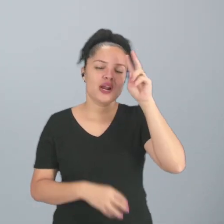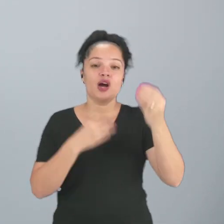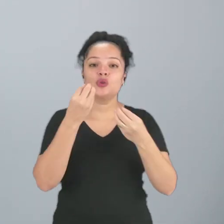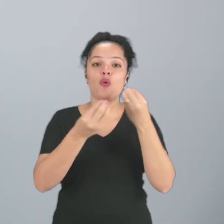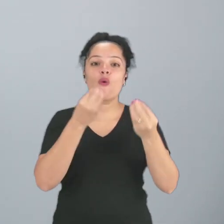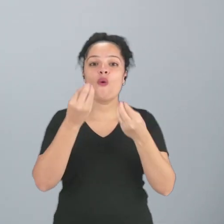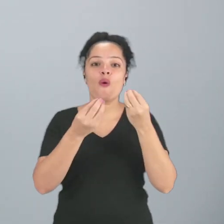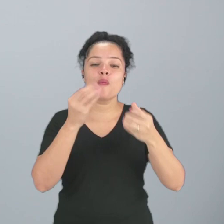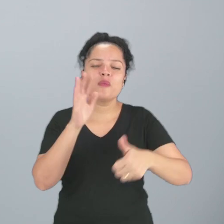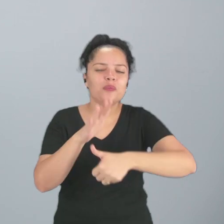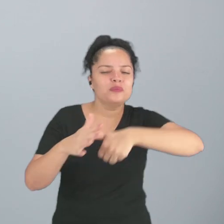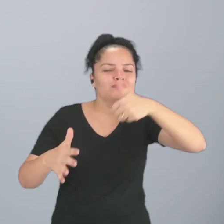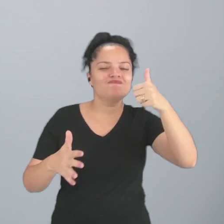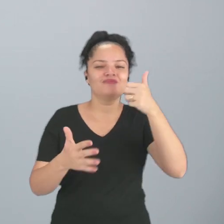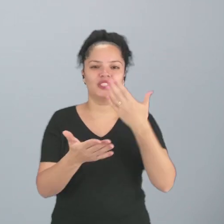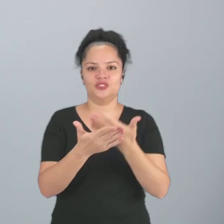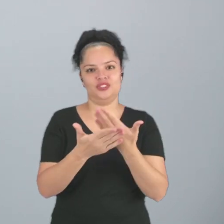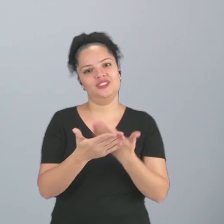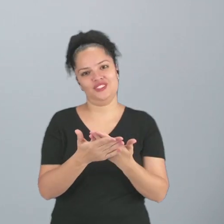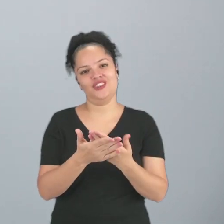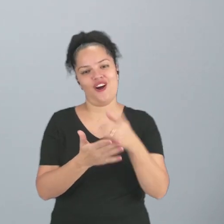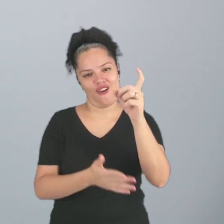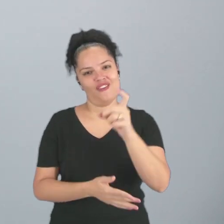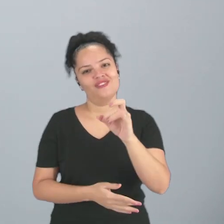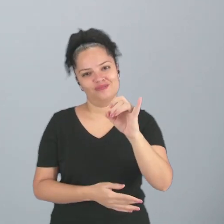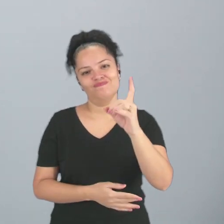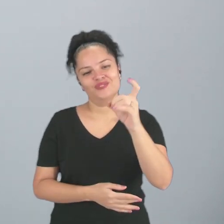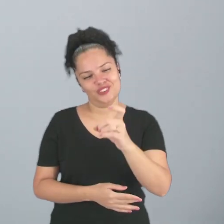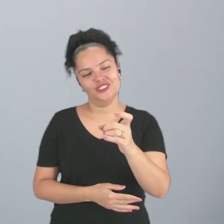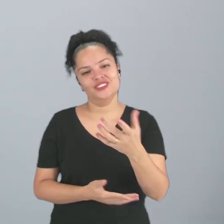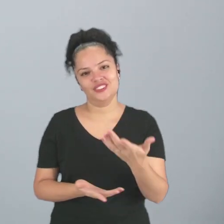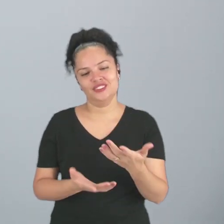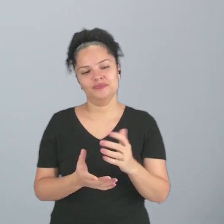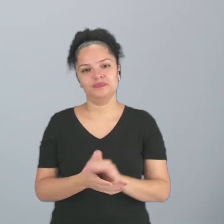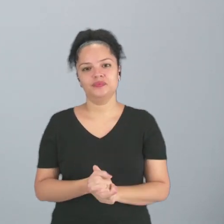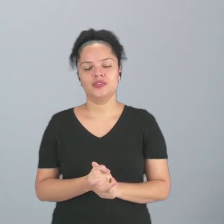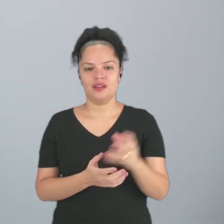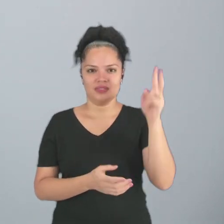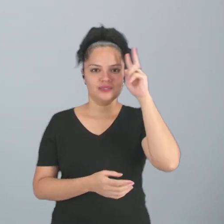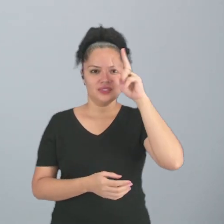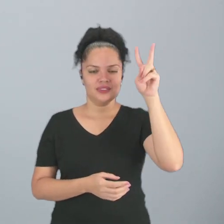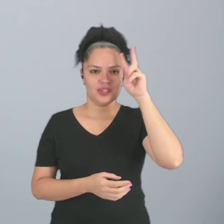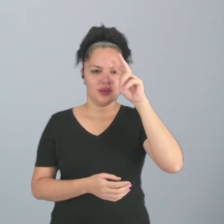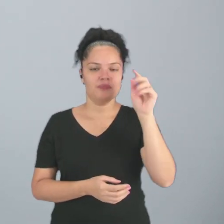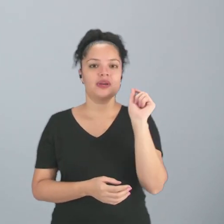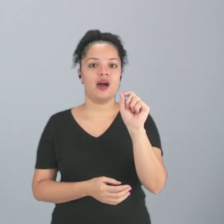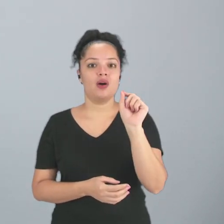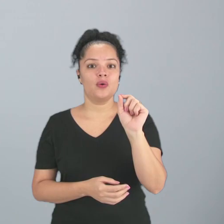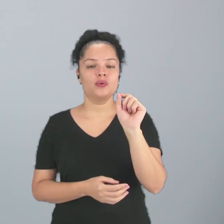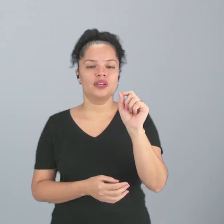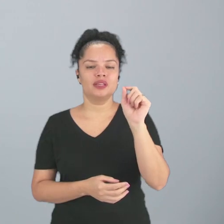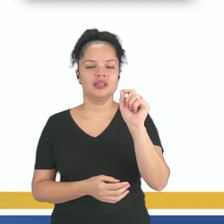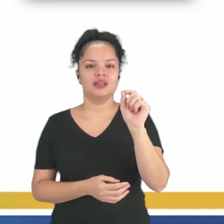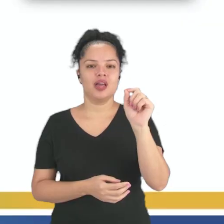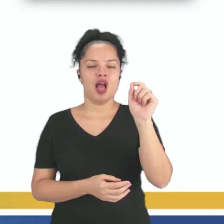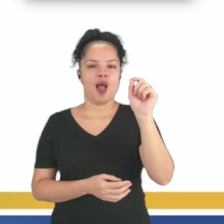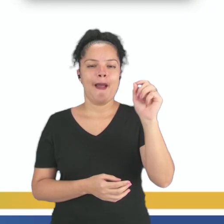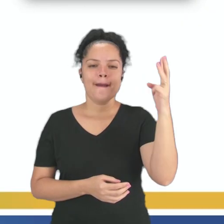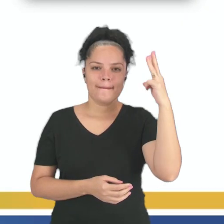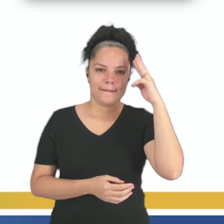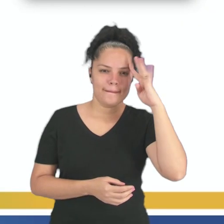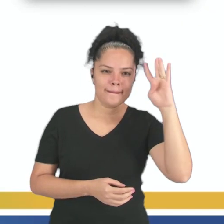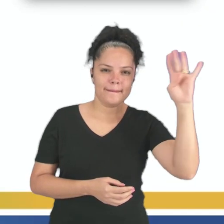dia de aula e justo nesse dia ele acaba fazendo xixi. Então, vamos lá recordar o que são as memórias